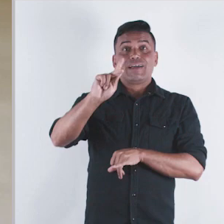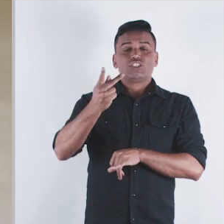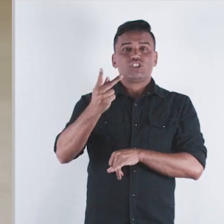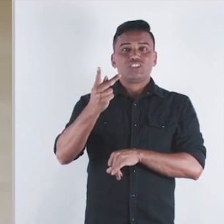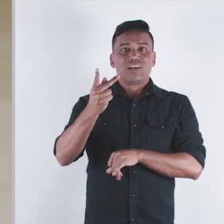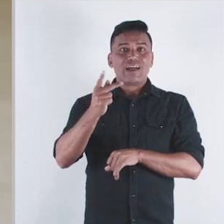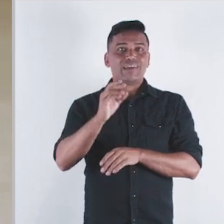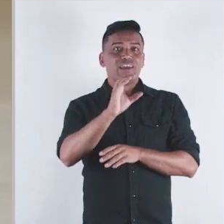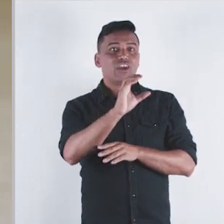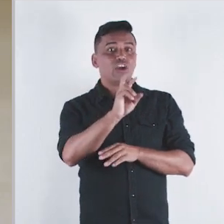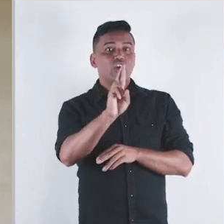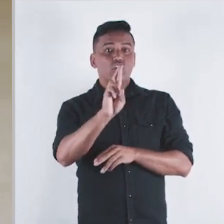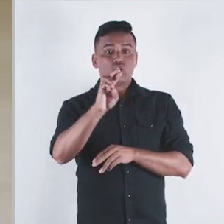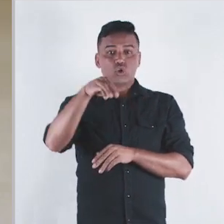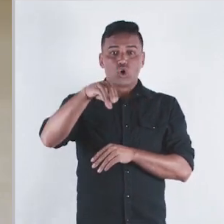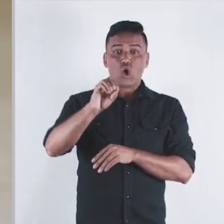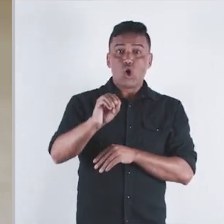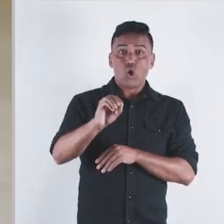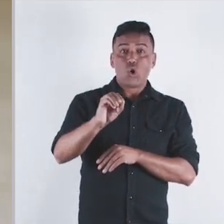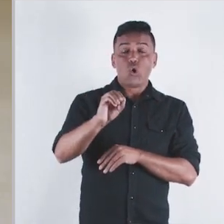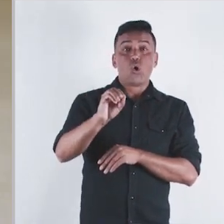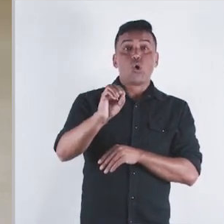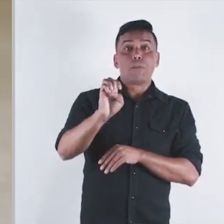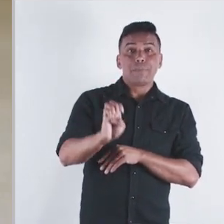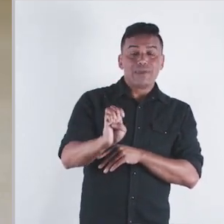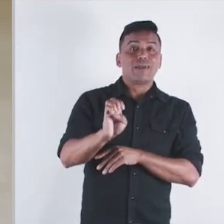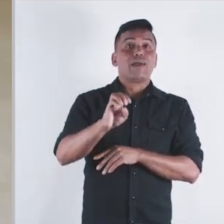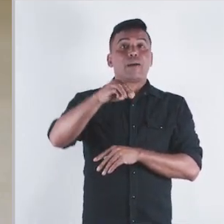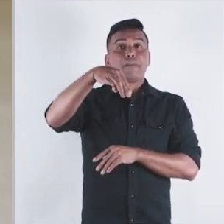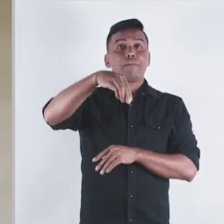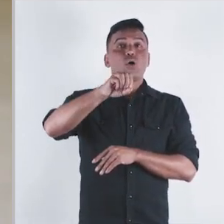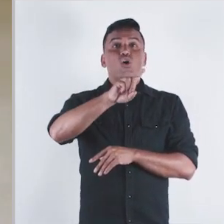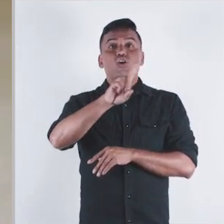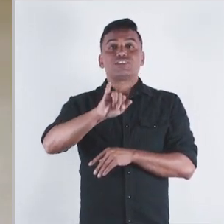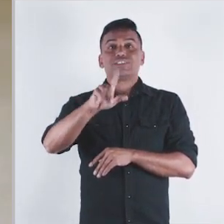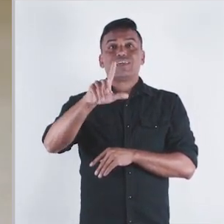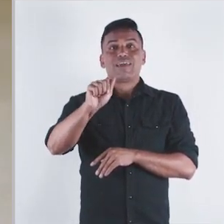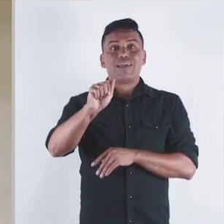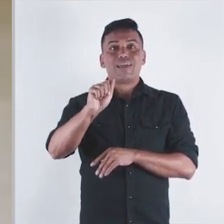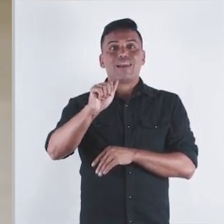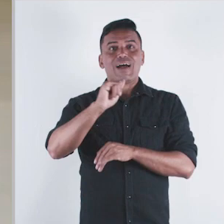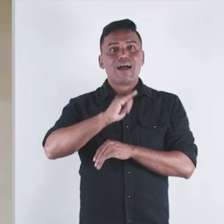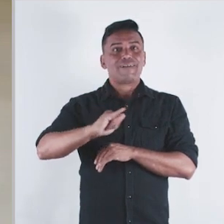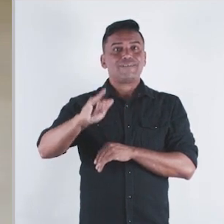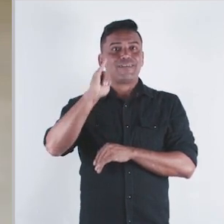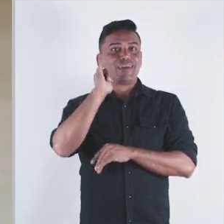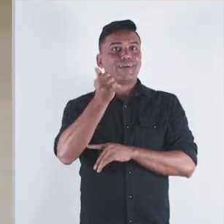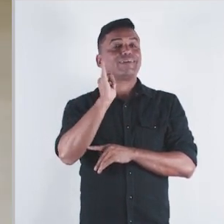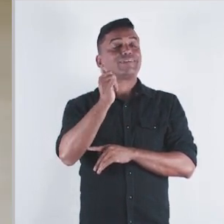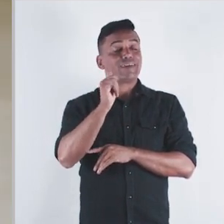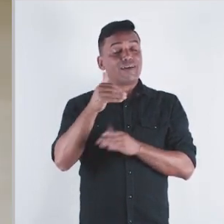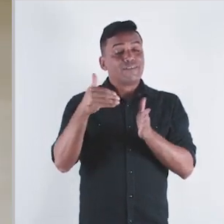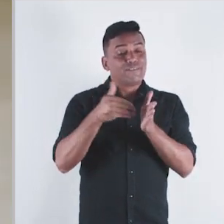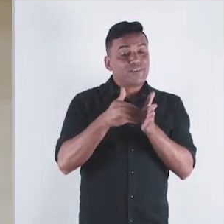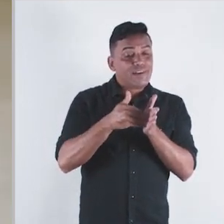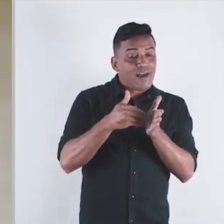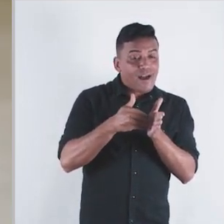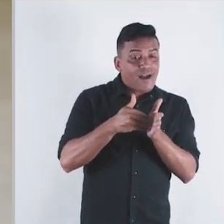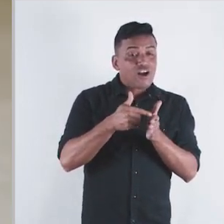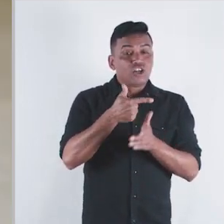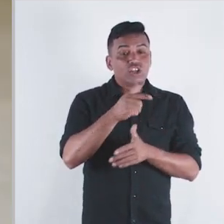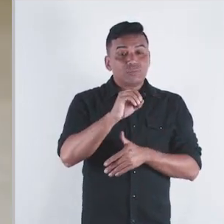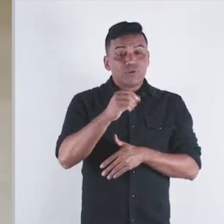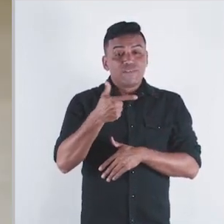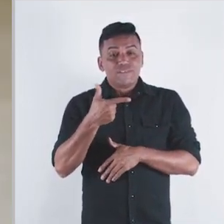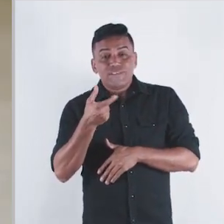já começavam a dar para a gente aquele recadinho. A partir de 2020, no final de 2020, o Flash deixará